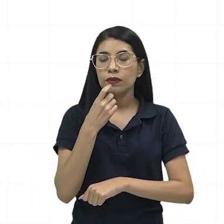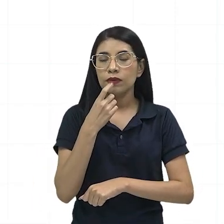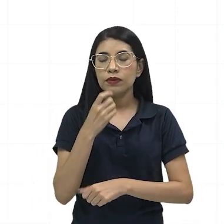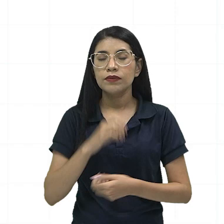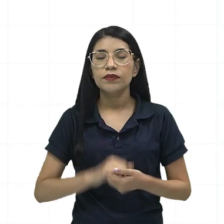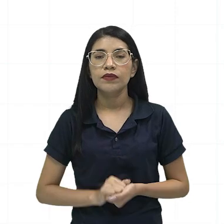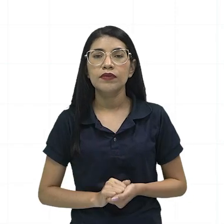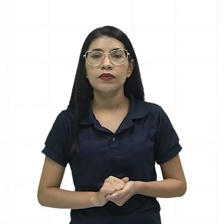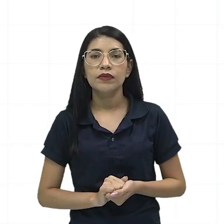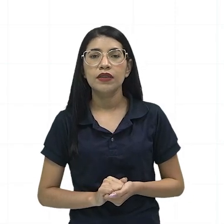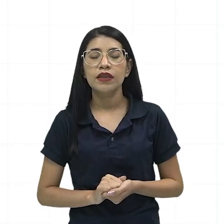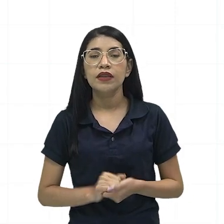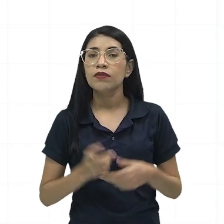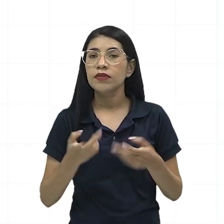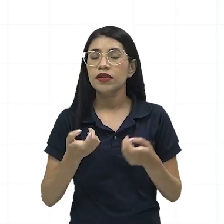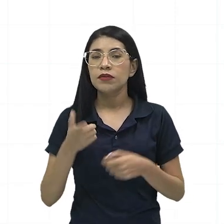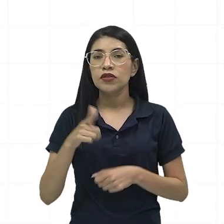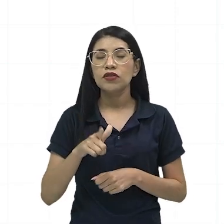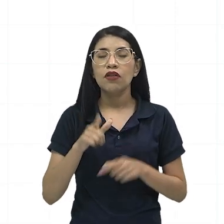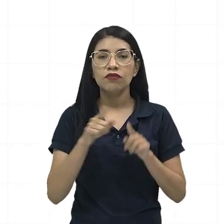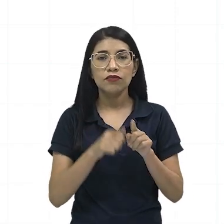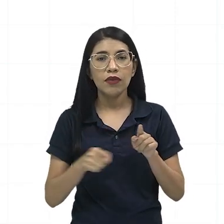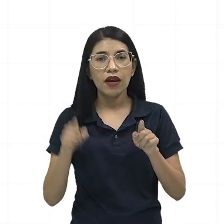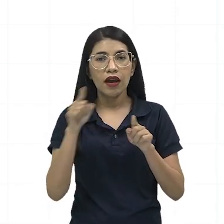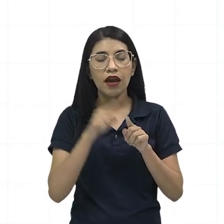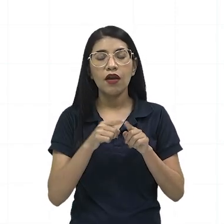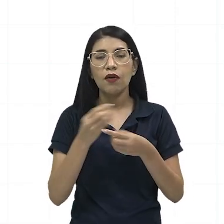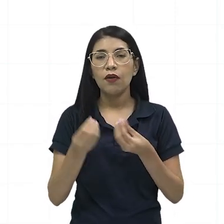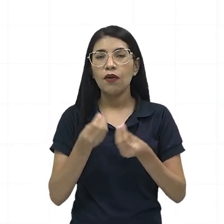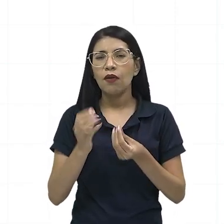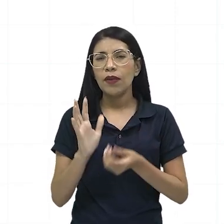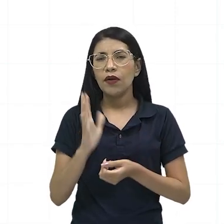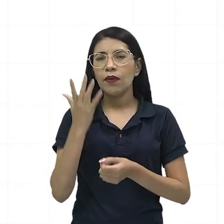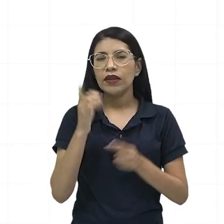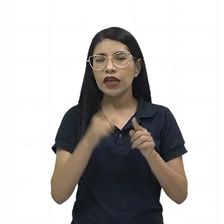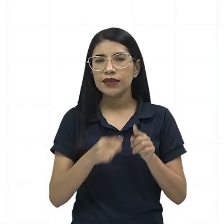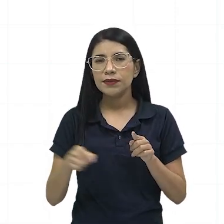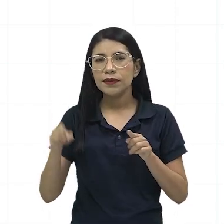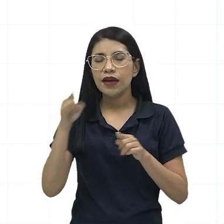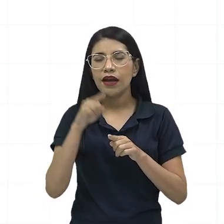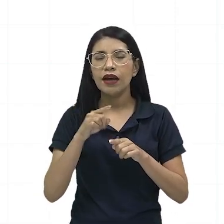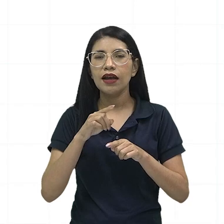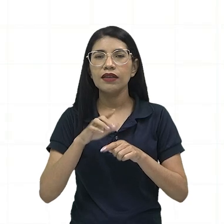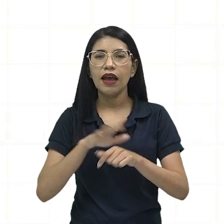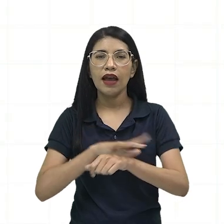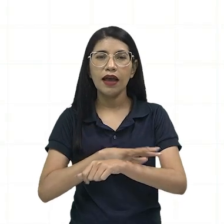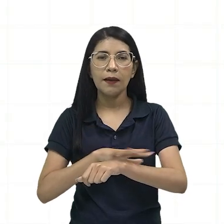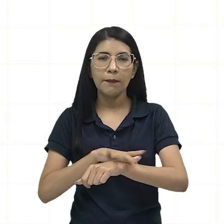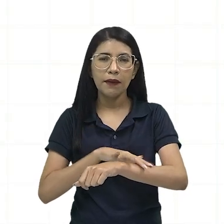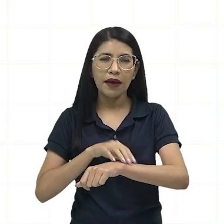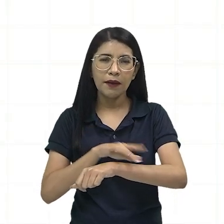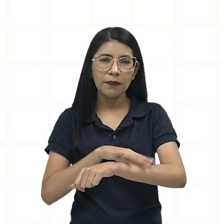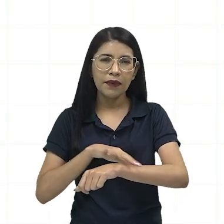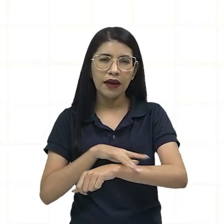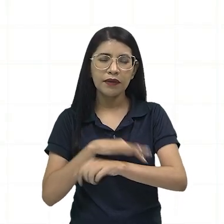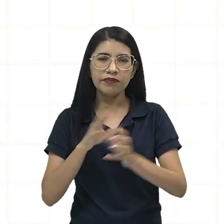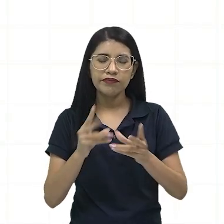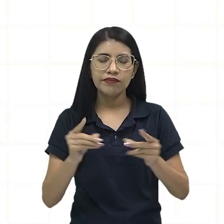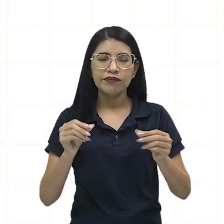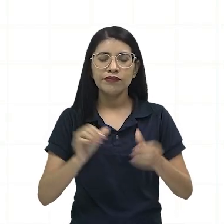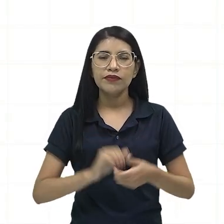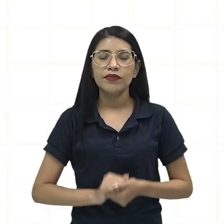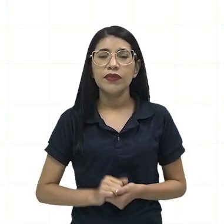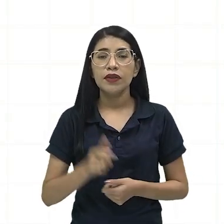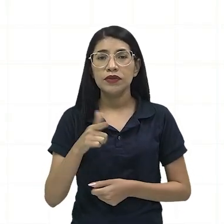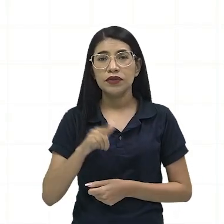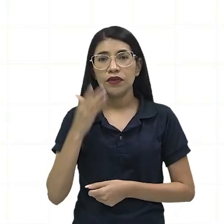uma vez o ciclo da leishmaniose para a gente entender melhor, né? Então mais uma vez nós temos